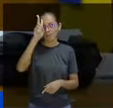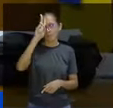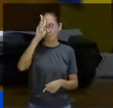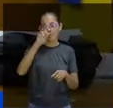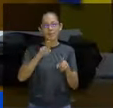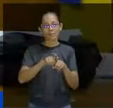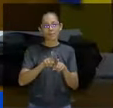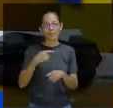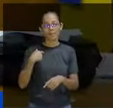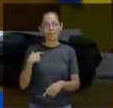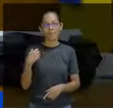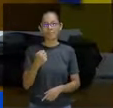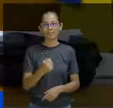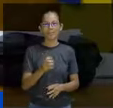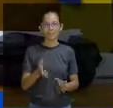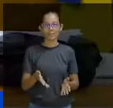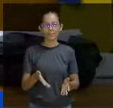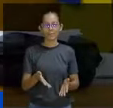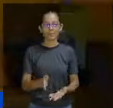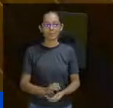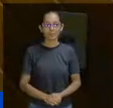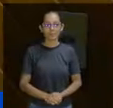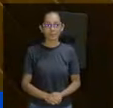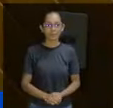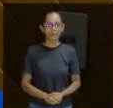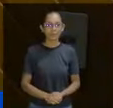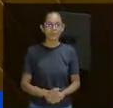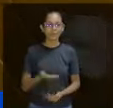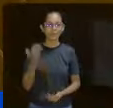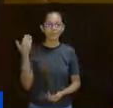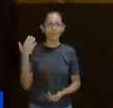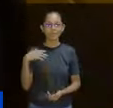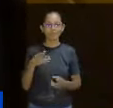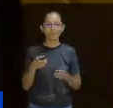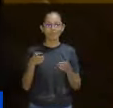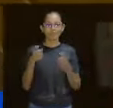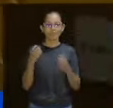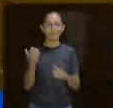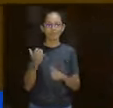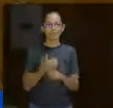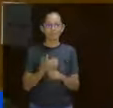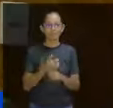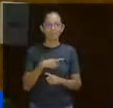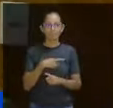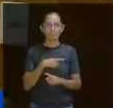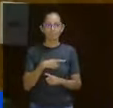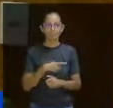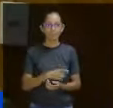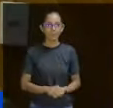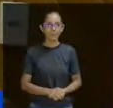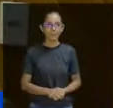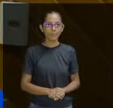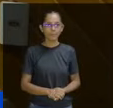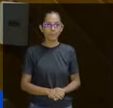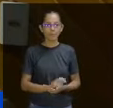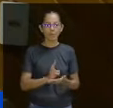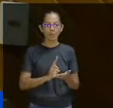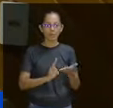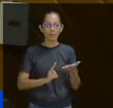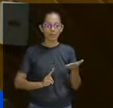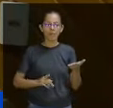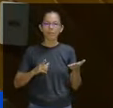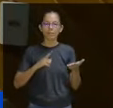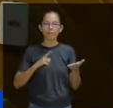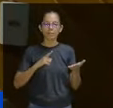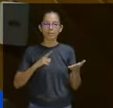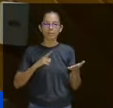bem, porque eu já estava nesse período como substituta. A vaga que estava, a lista que estava Foco na correndo